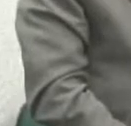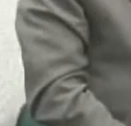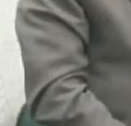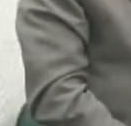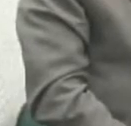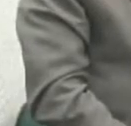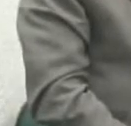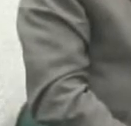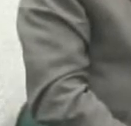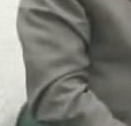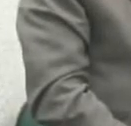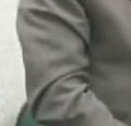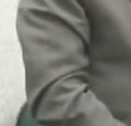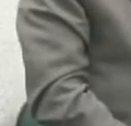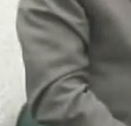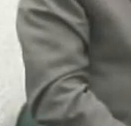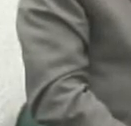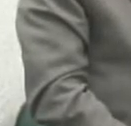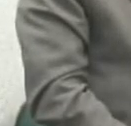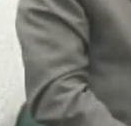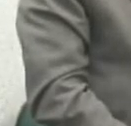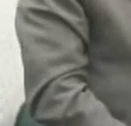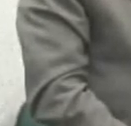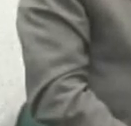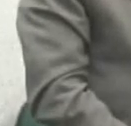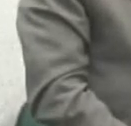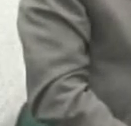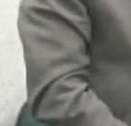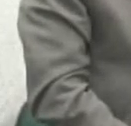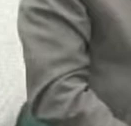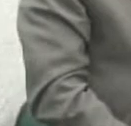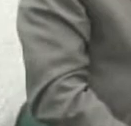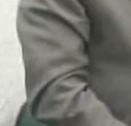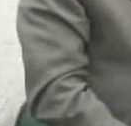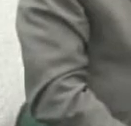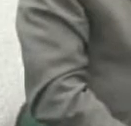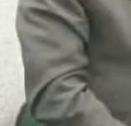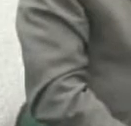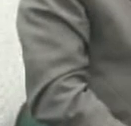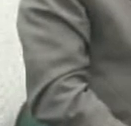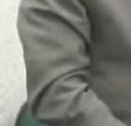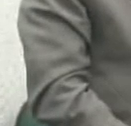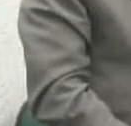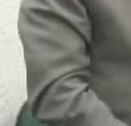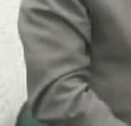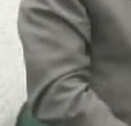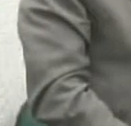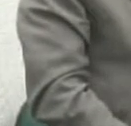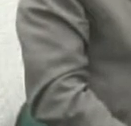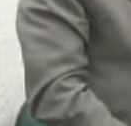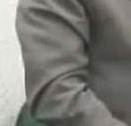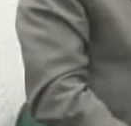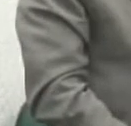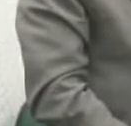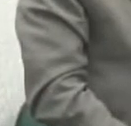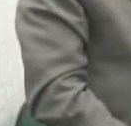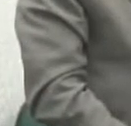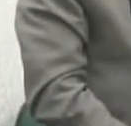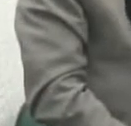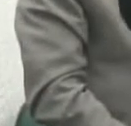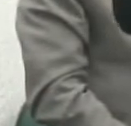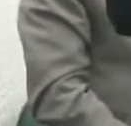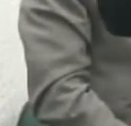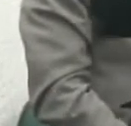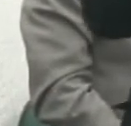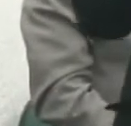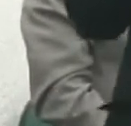um parente que você queira ajudá-lo intercessão nessa noite se coloque no lugar dele vem aqui nós queremos fazer